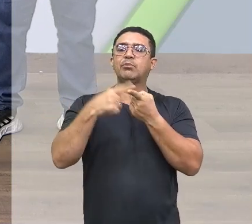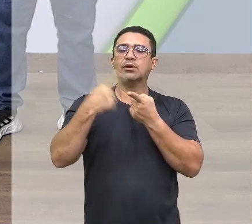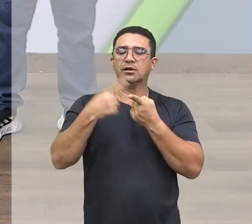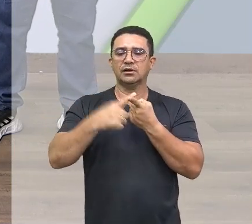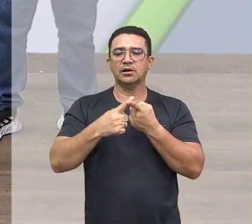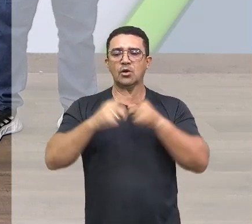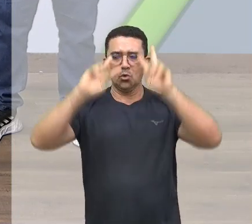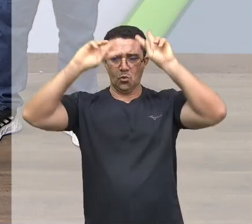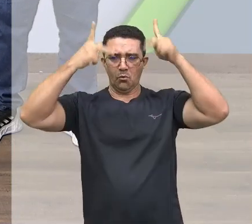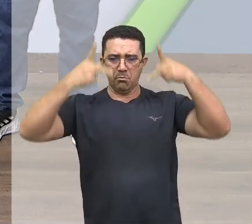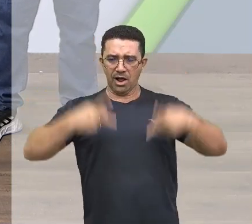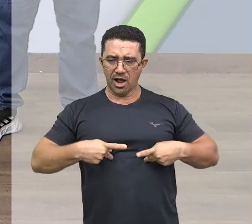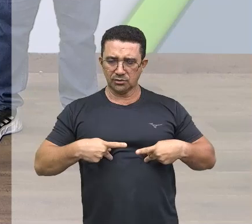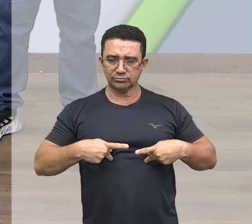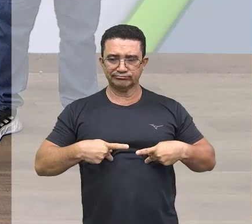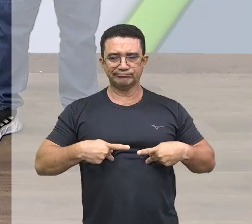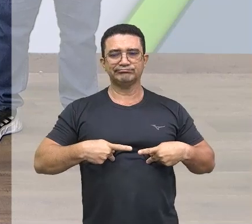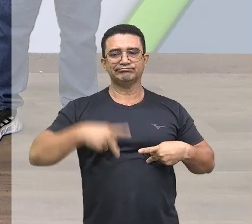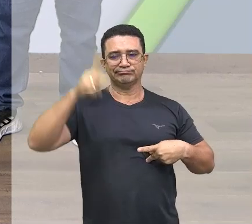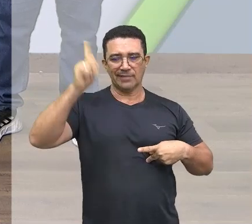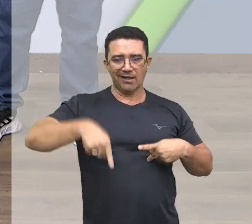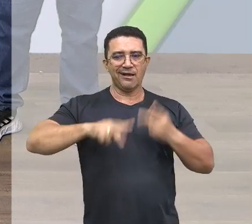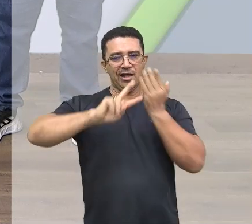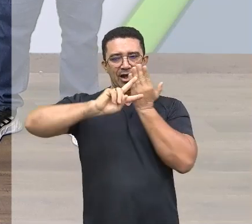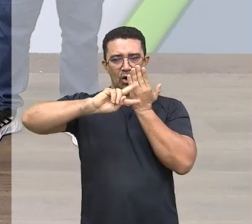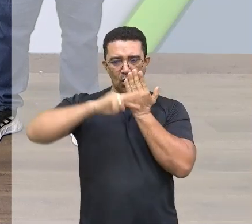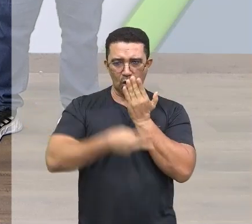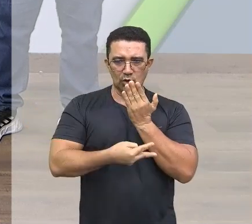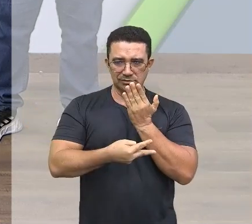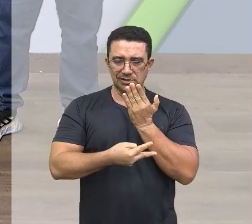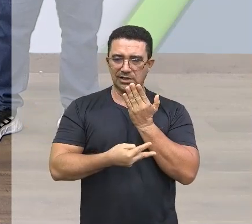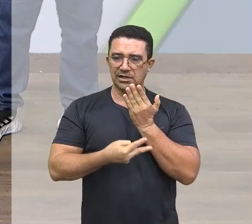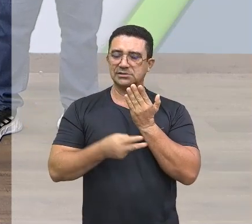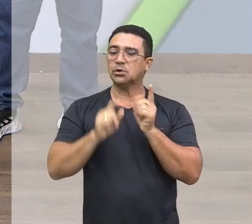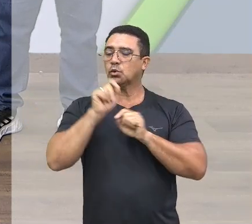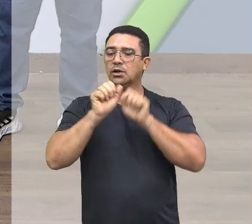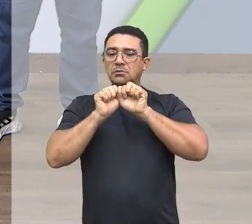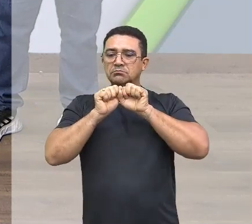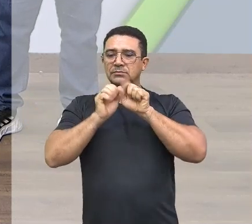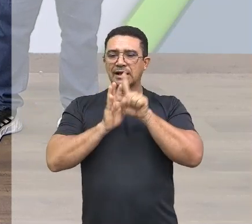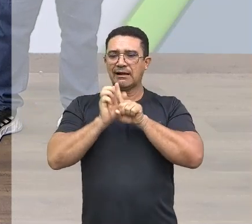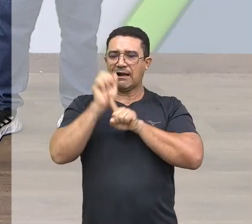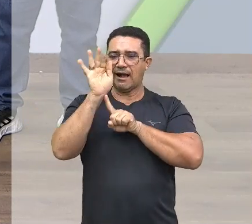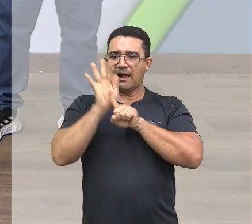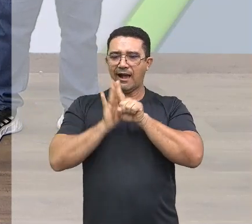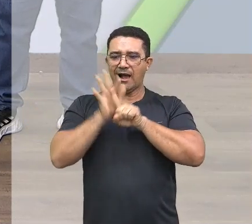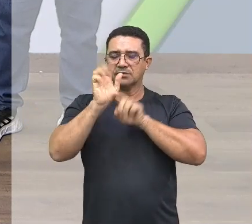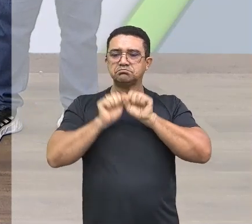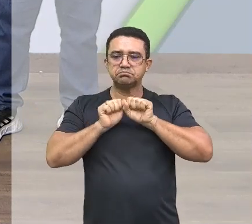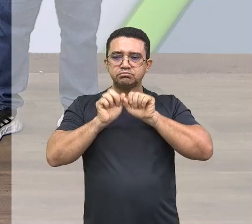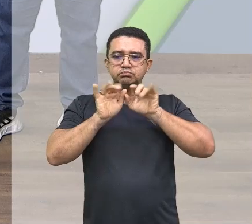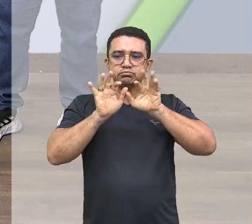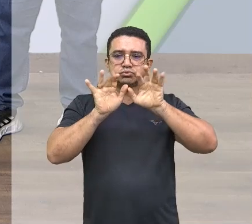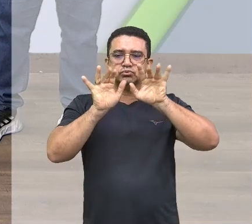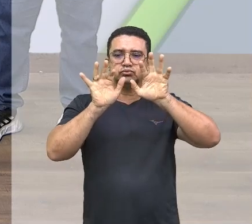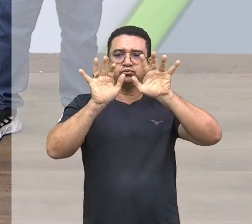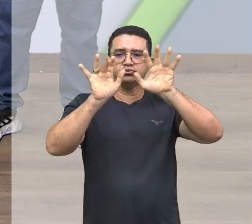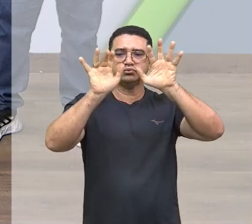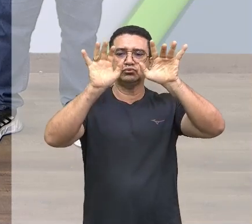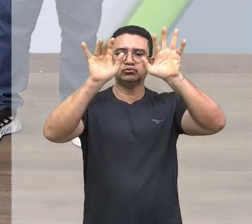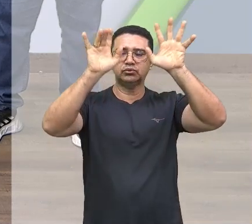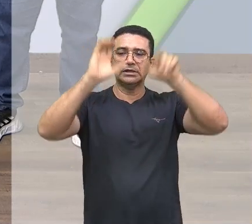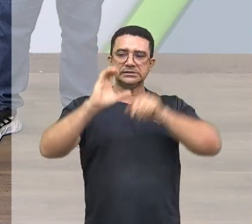humana tem como consequência a emissão maior de gases de efeito estufa,